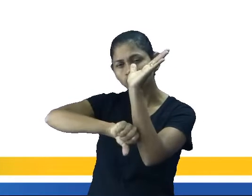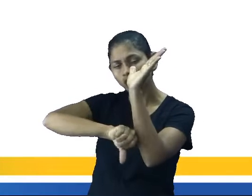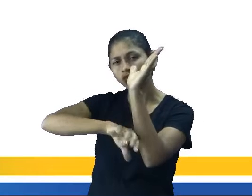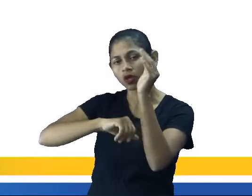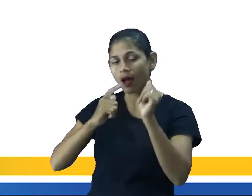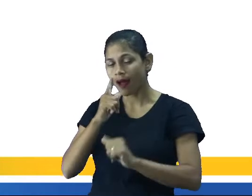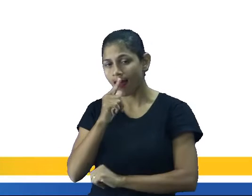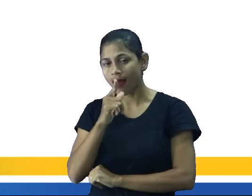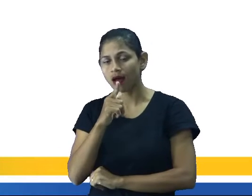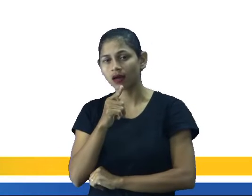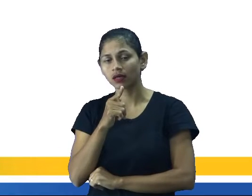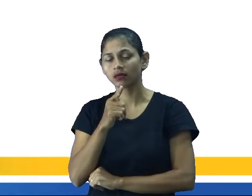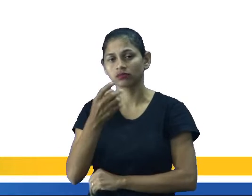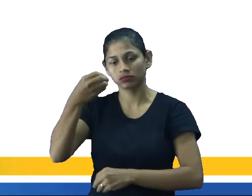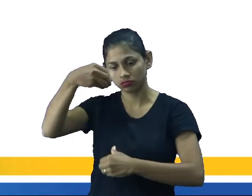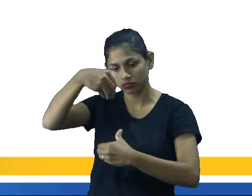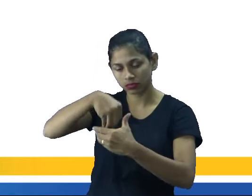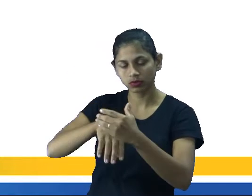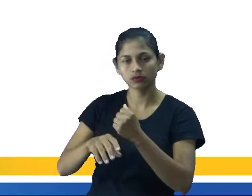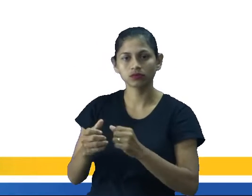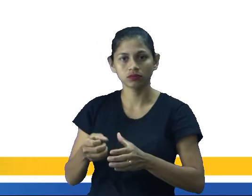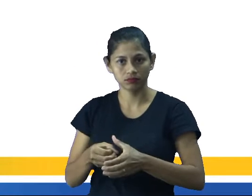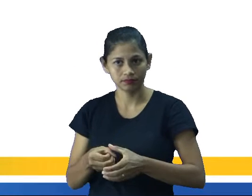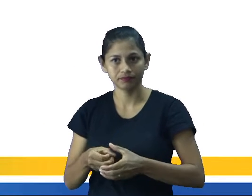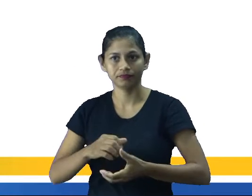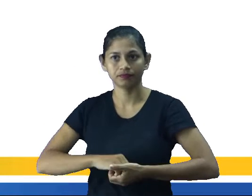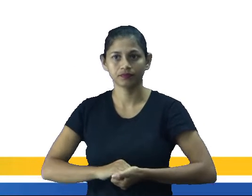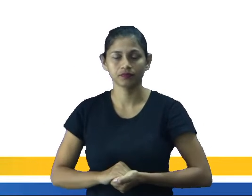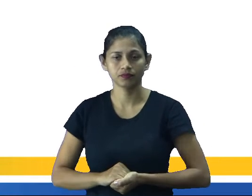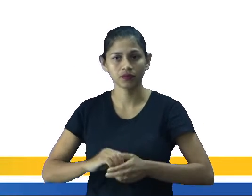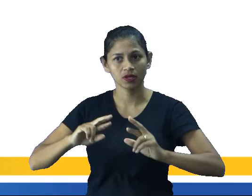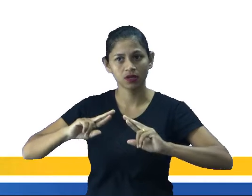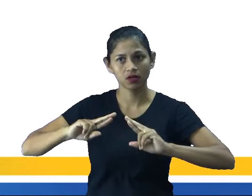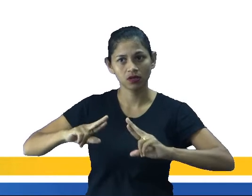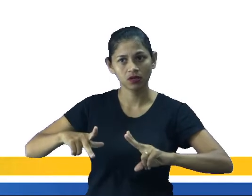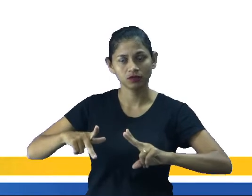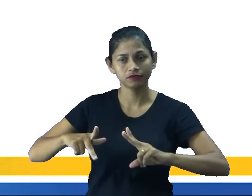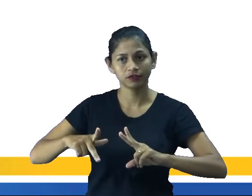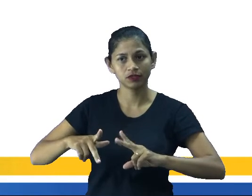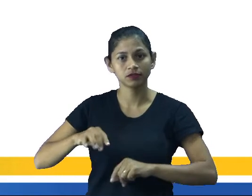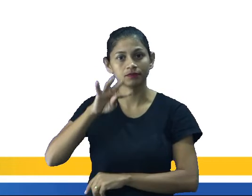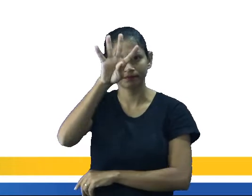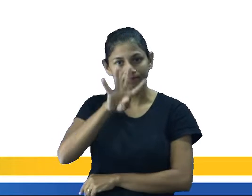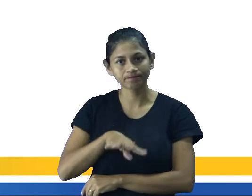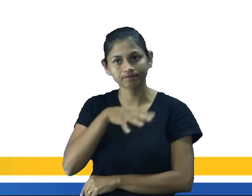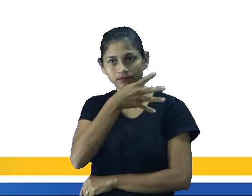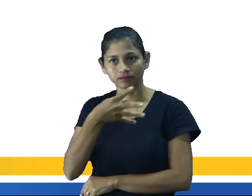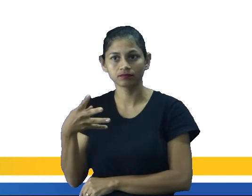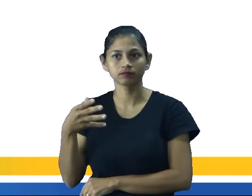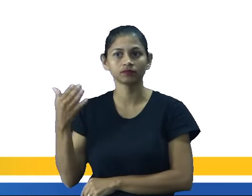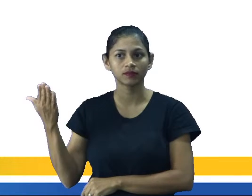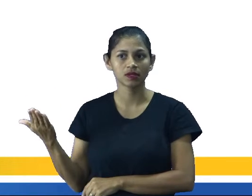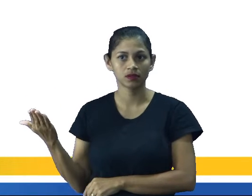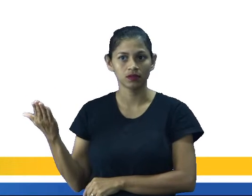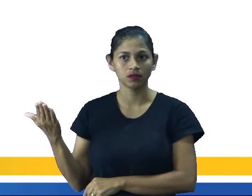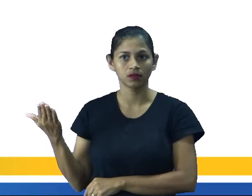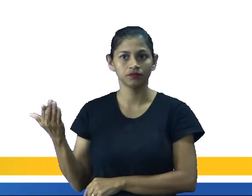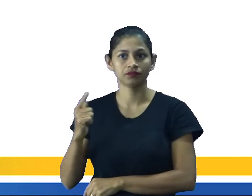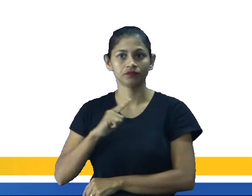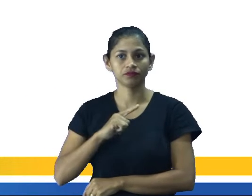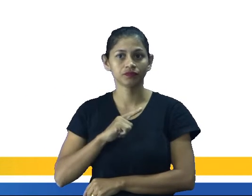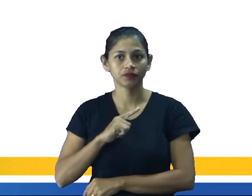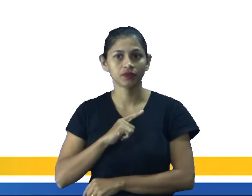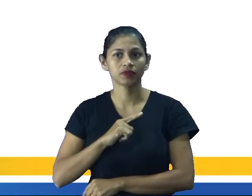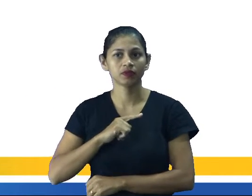que é o vacúolo. Então, a principal diferença entre células está aí nessa tabela. Né? Nós temos tanto seres procarióticos